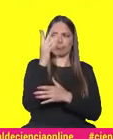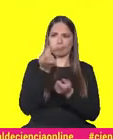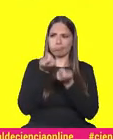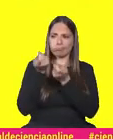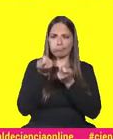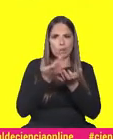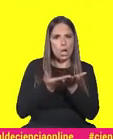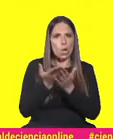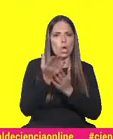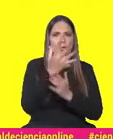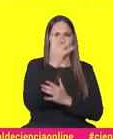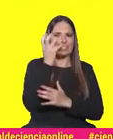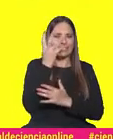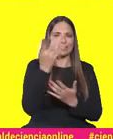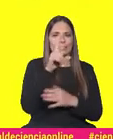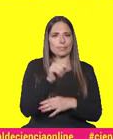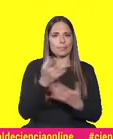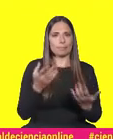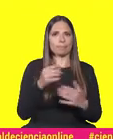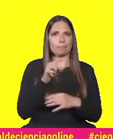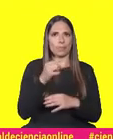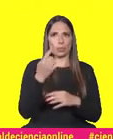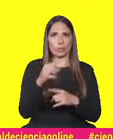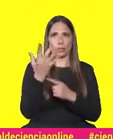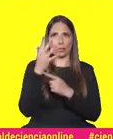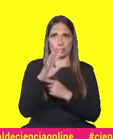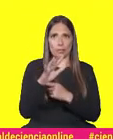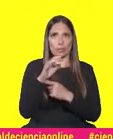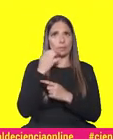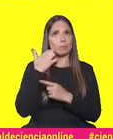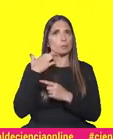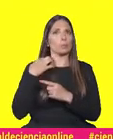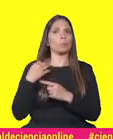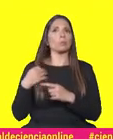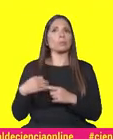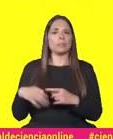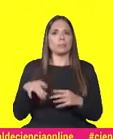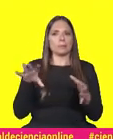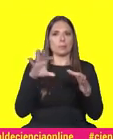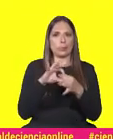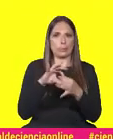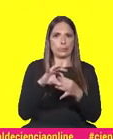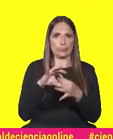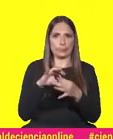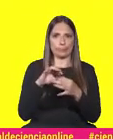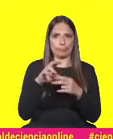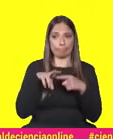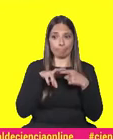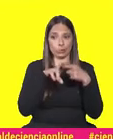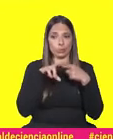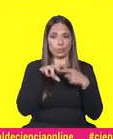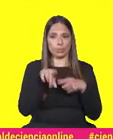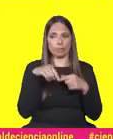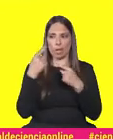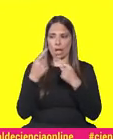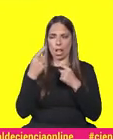savanas tropicais. Eu tenho aqui um pequeno exemplo desta associação entre morcegos e